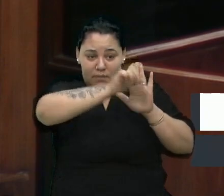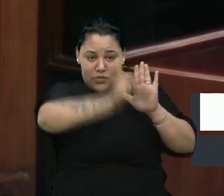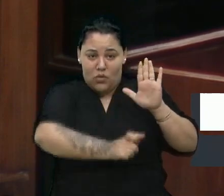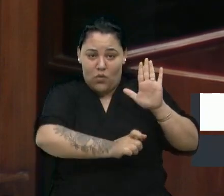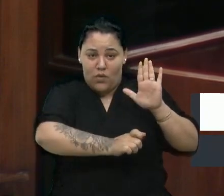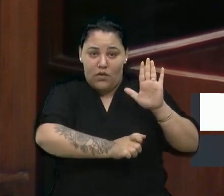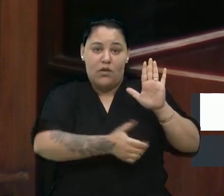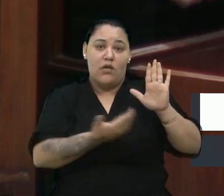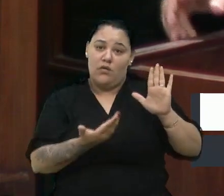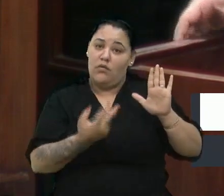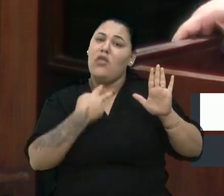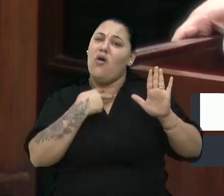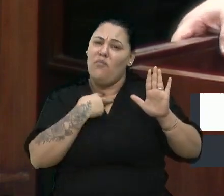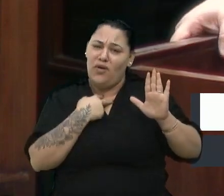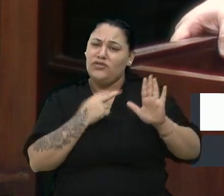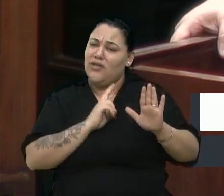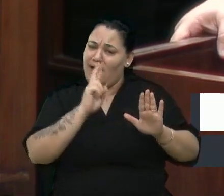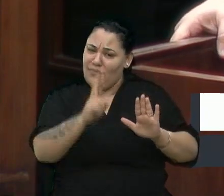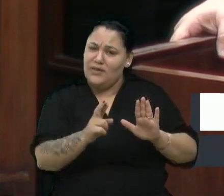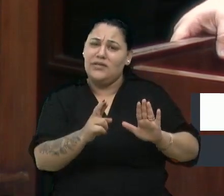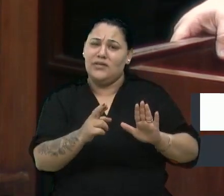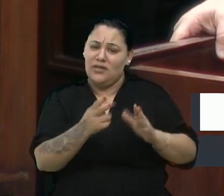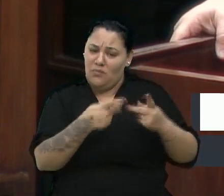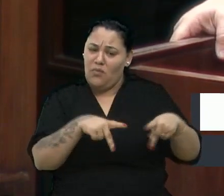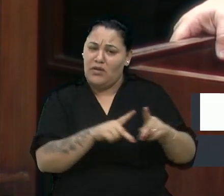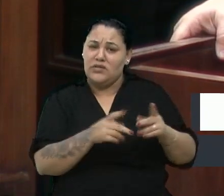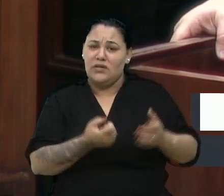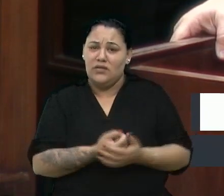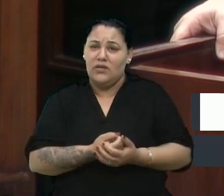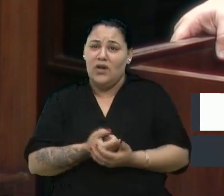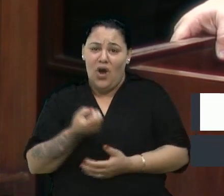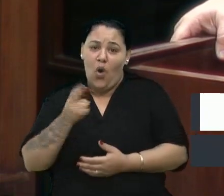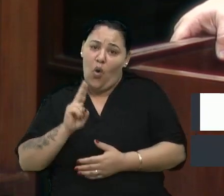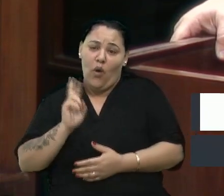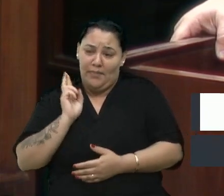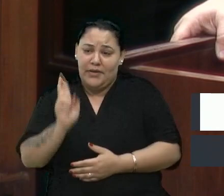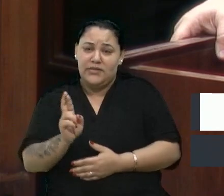não poderia estar lá em cima representando o povo, ou representa realmente bandido.